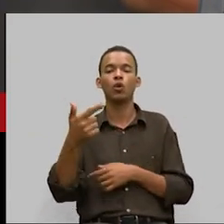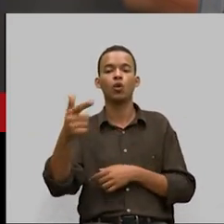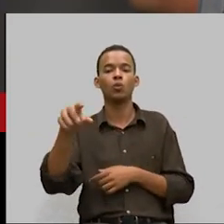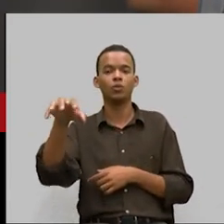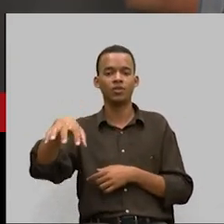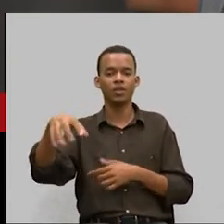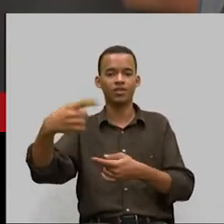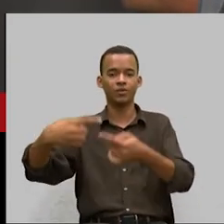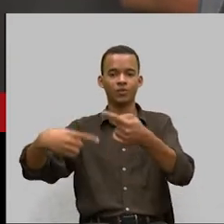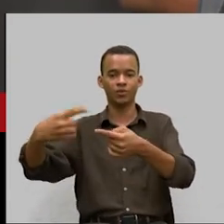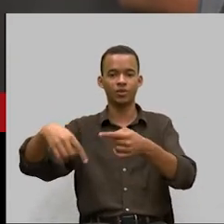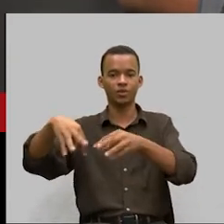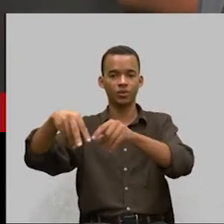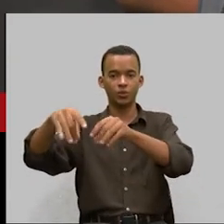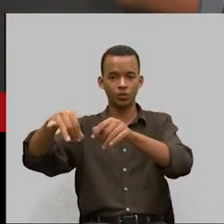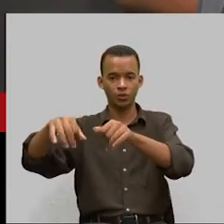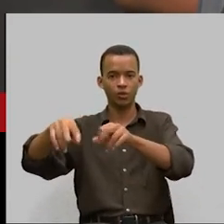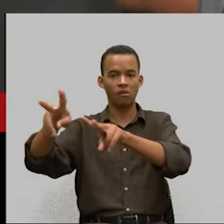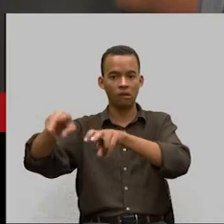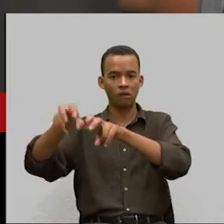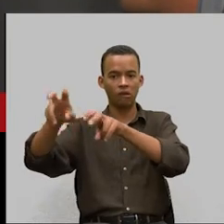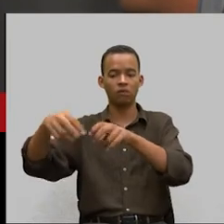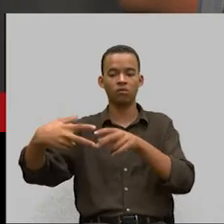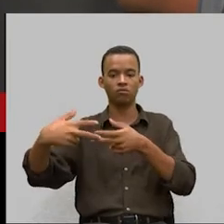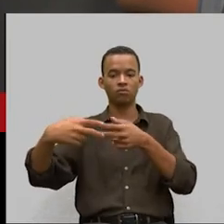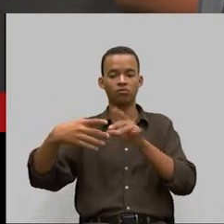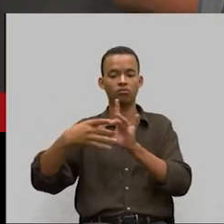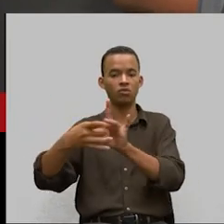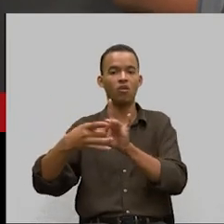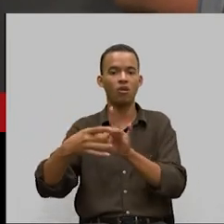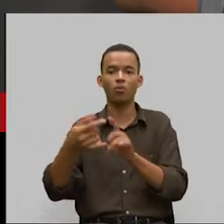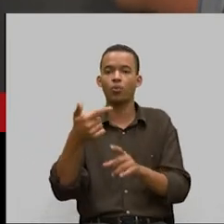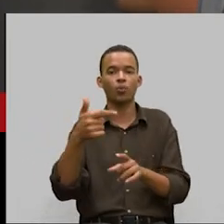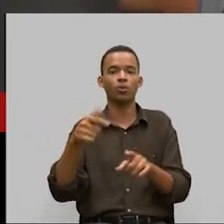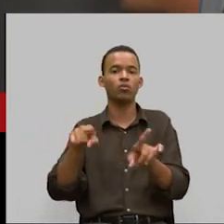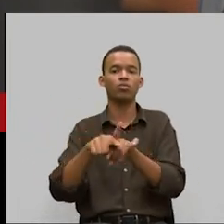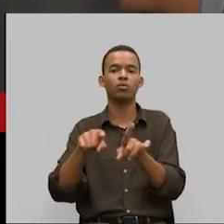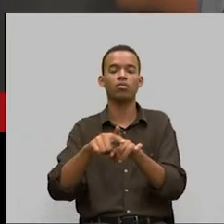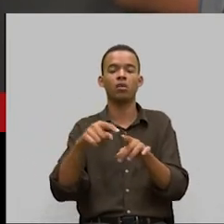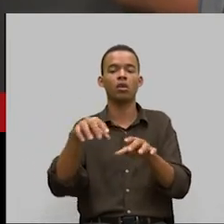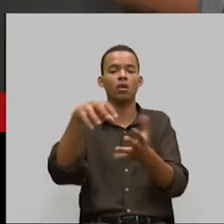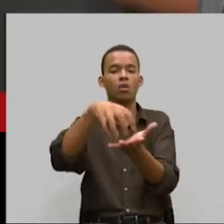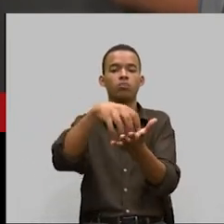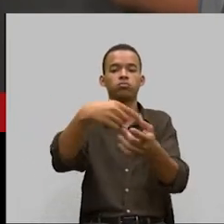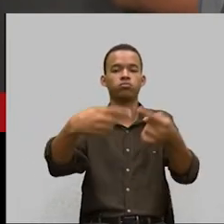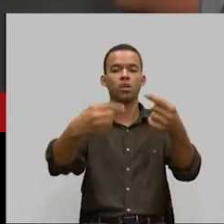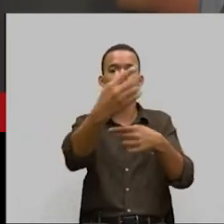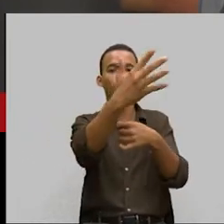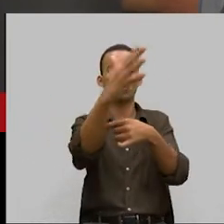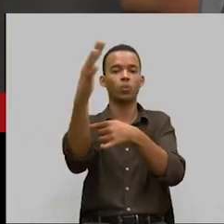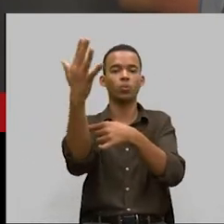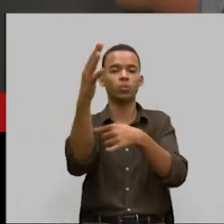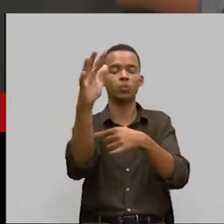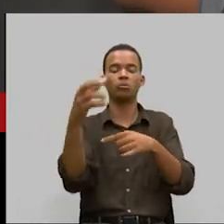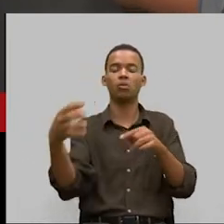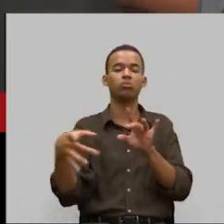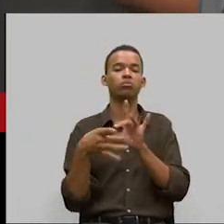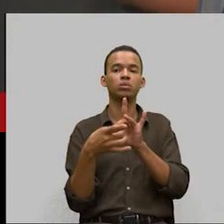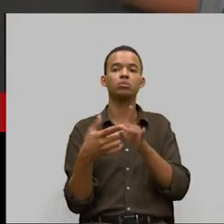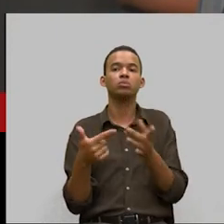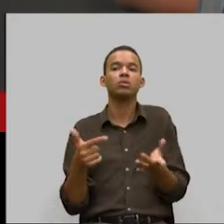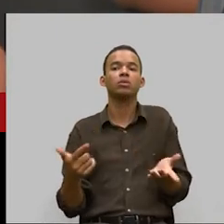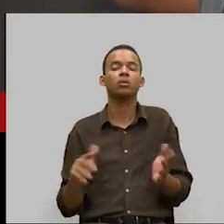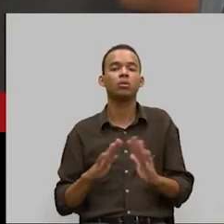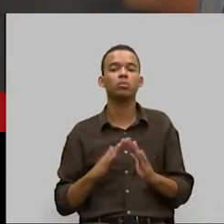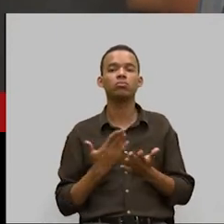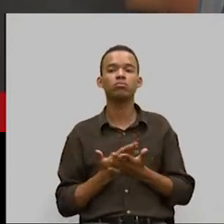política agrícola do do município e com a política de Meio Ambiente eh como como construir uma